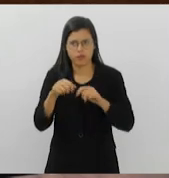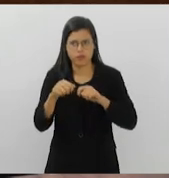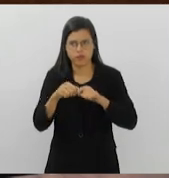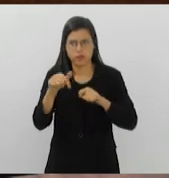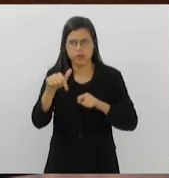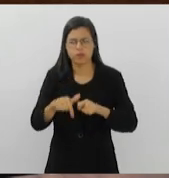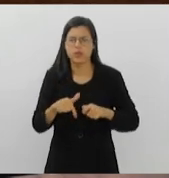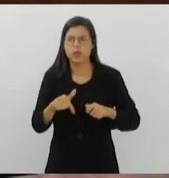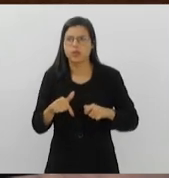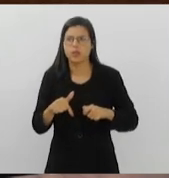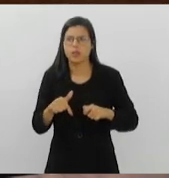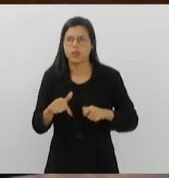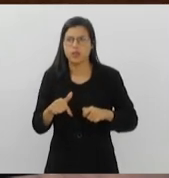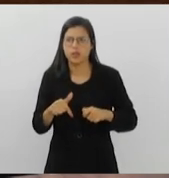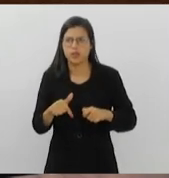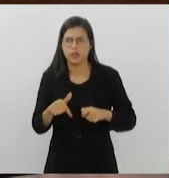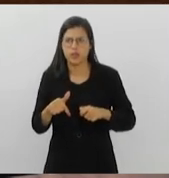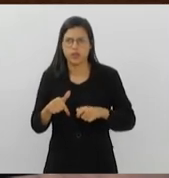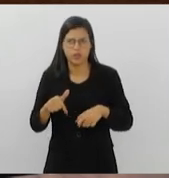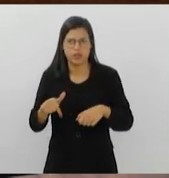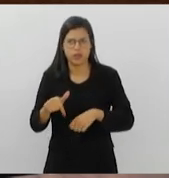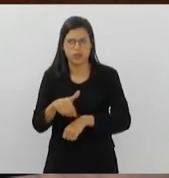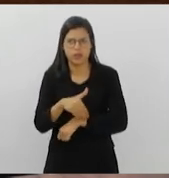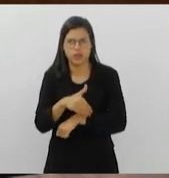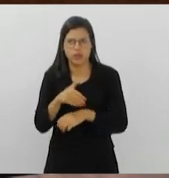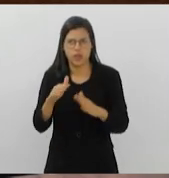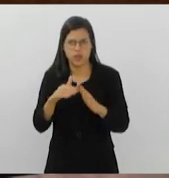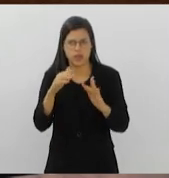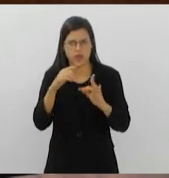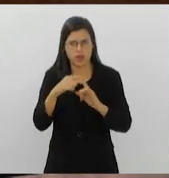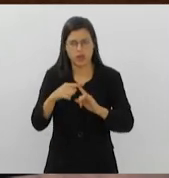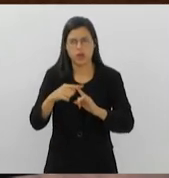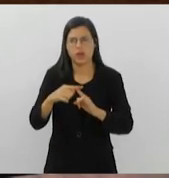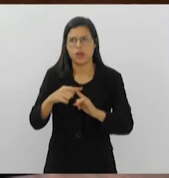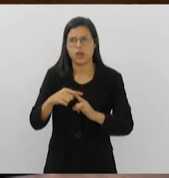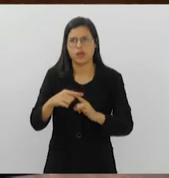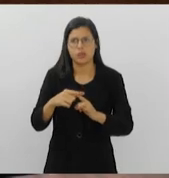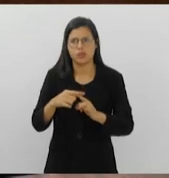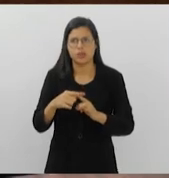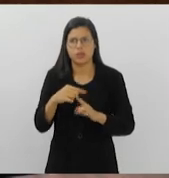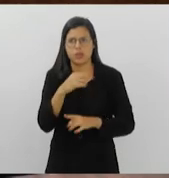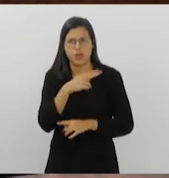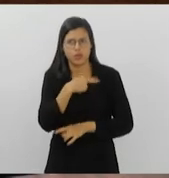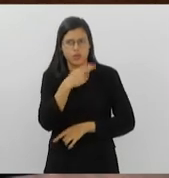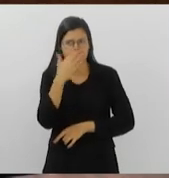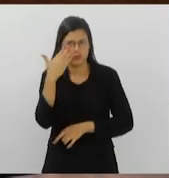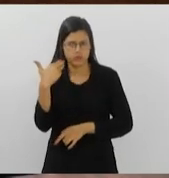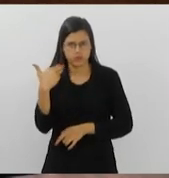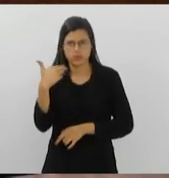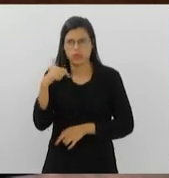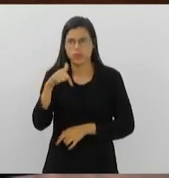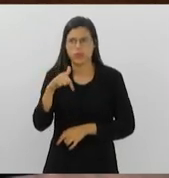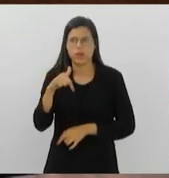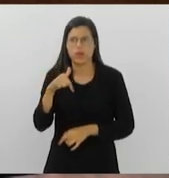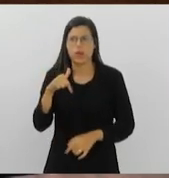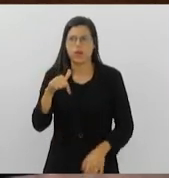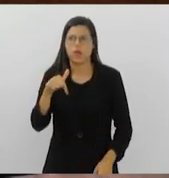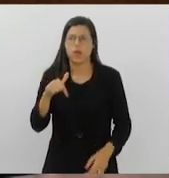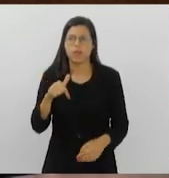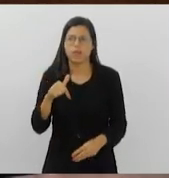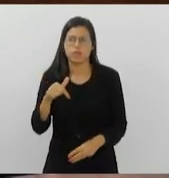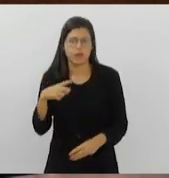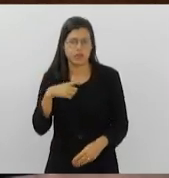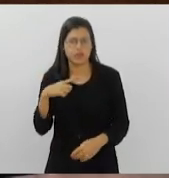aqui do lado, na Rodrigo Silva, na igreja Nossa Senhora do Parto, uma missa de ação de